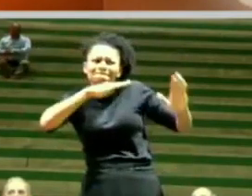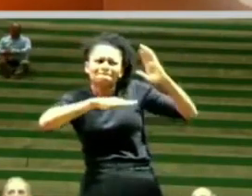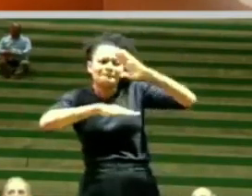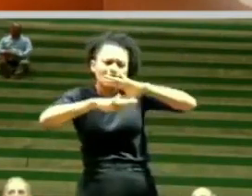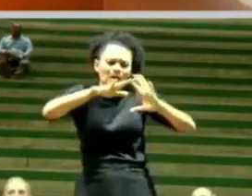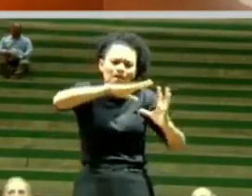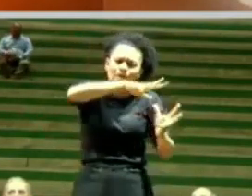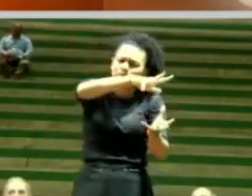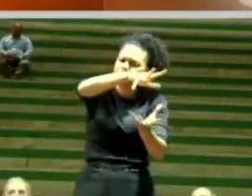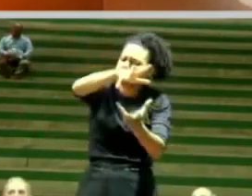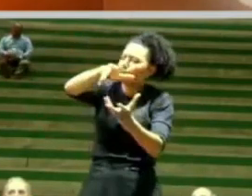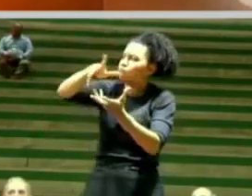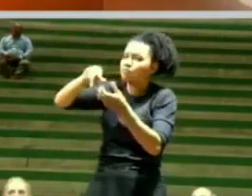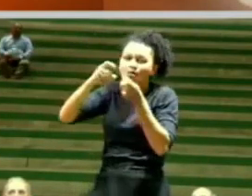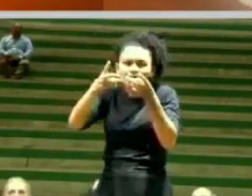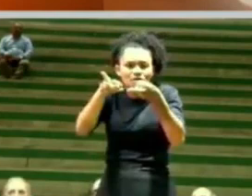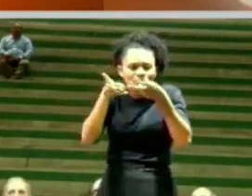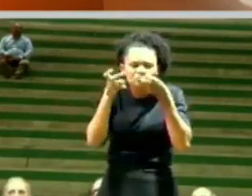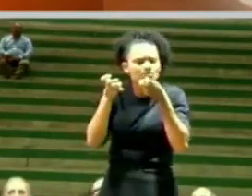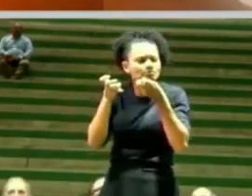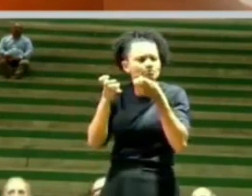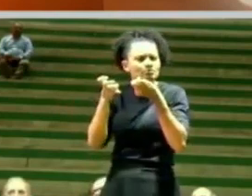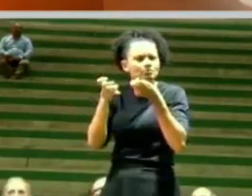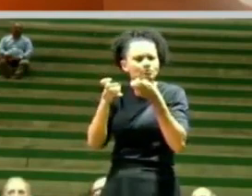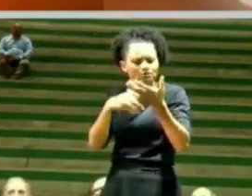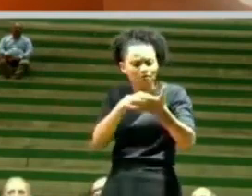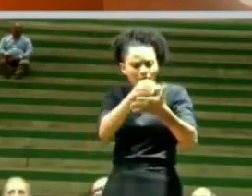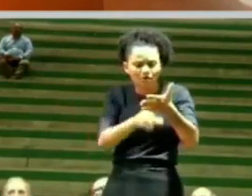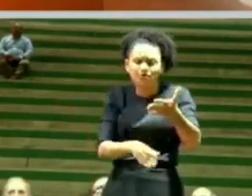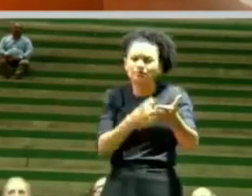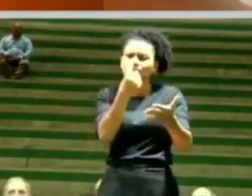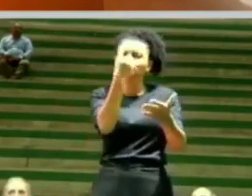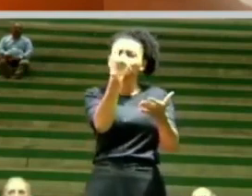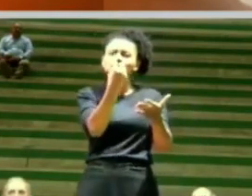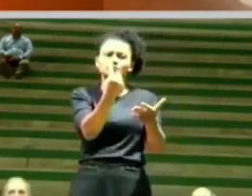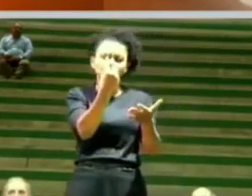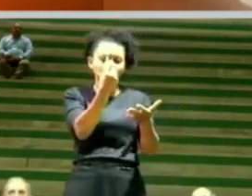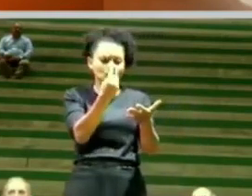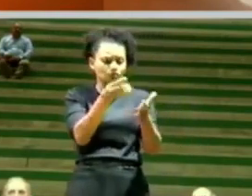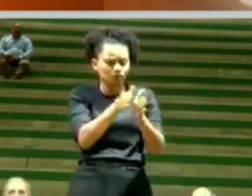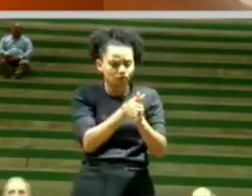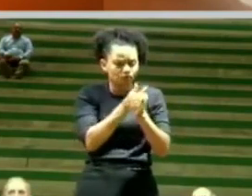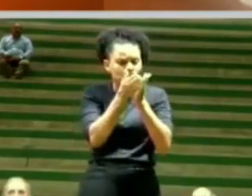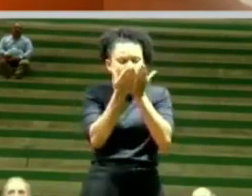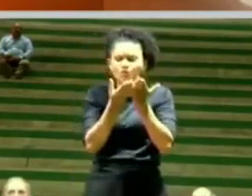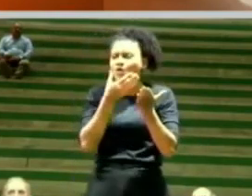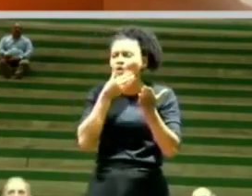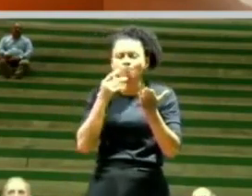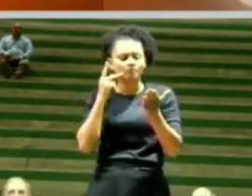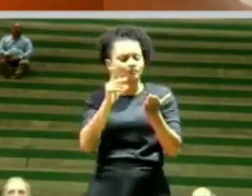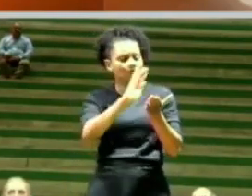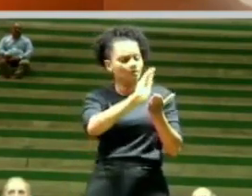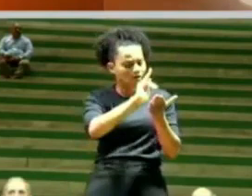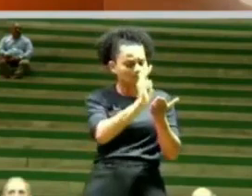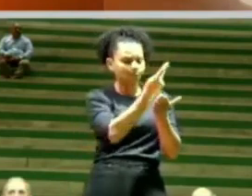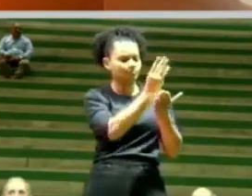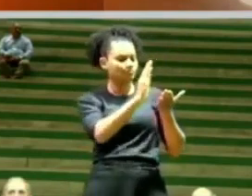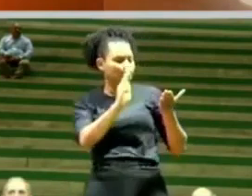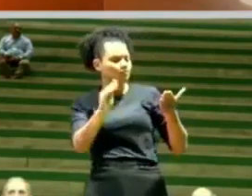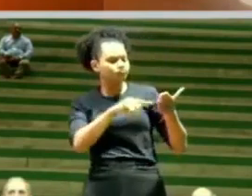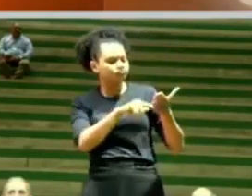mundo? Perceba então que o capítulo 1 do livro do profeta Abacuque, ele